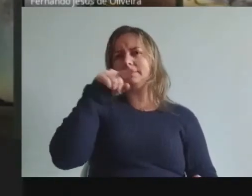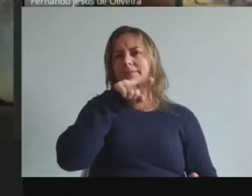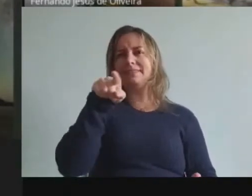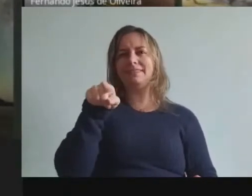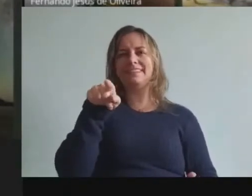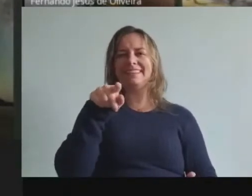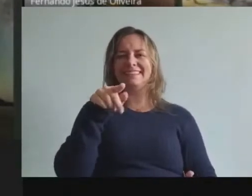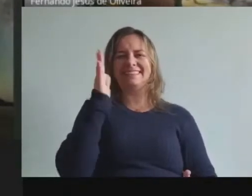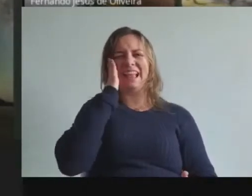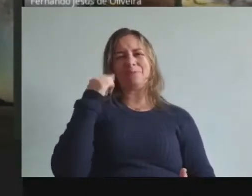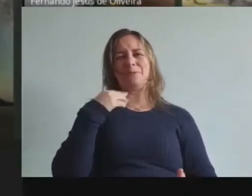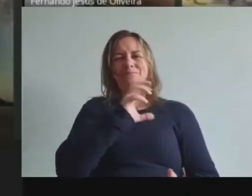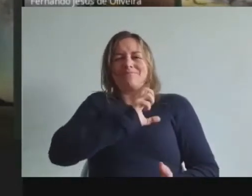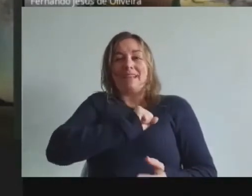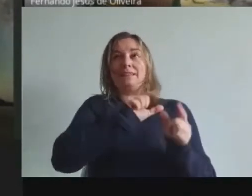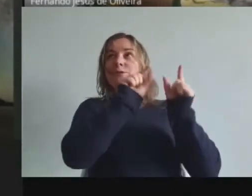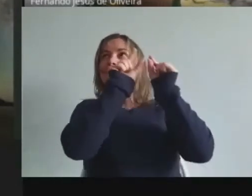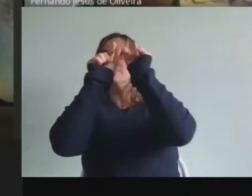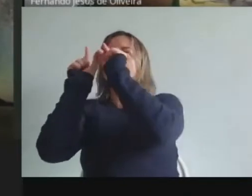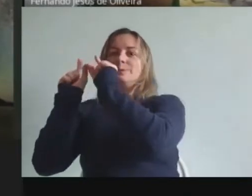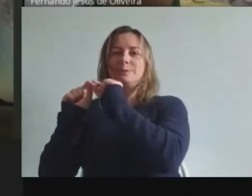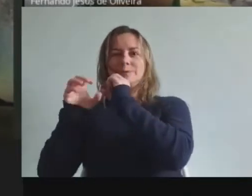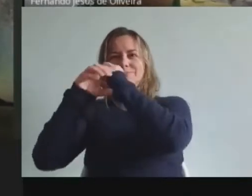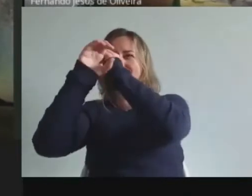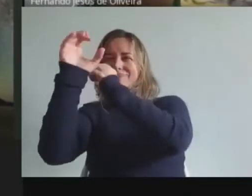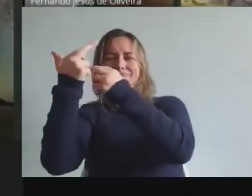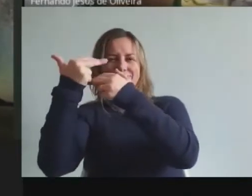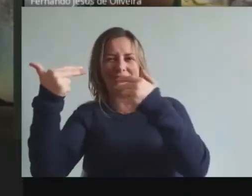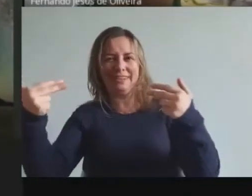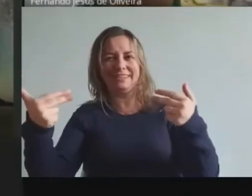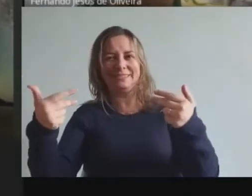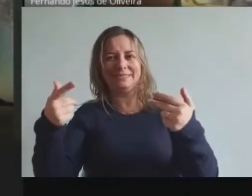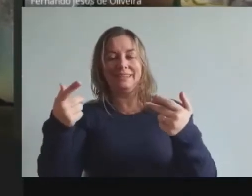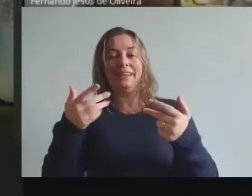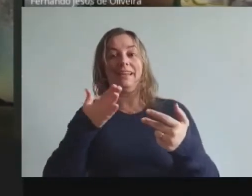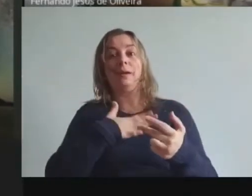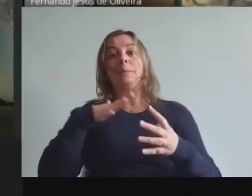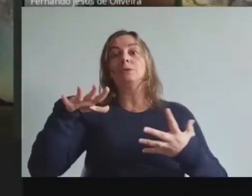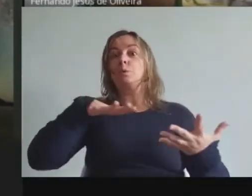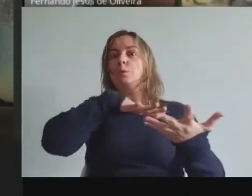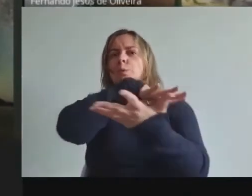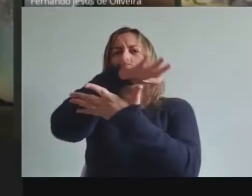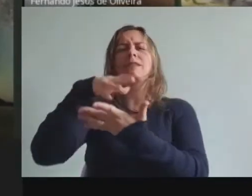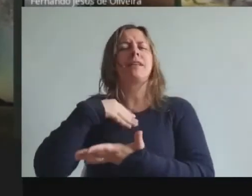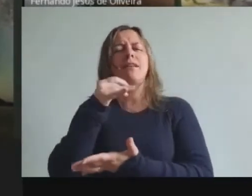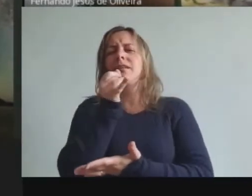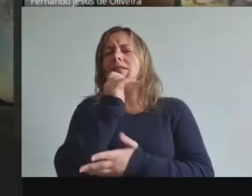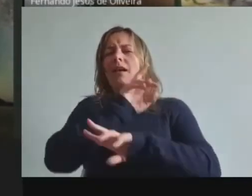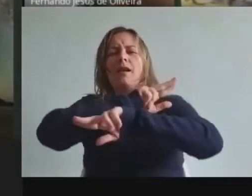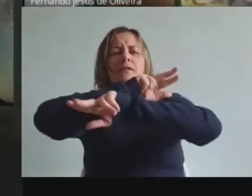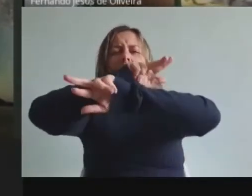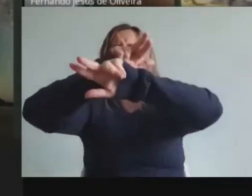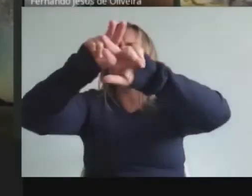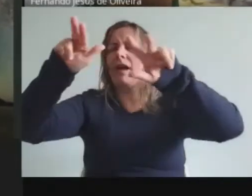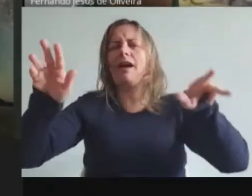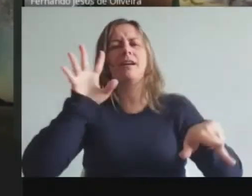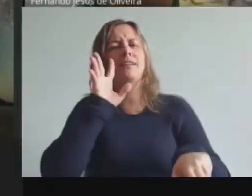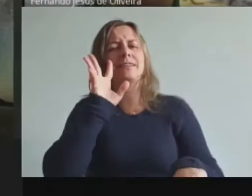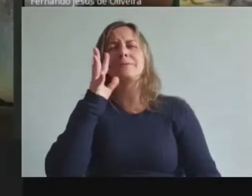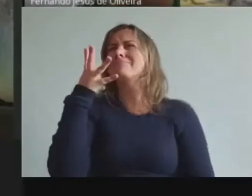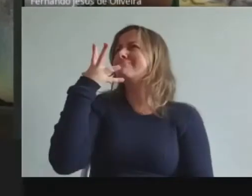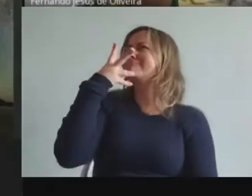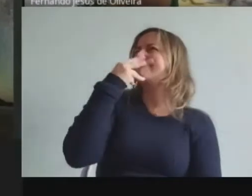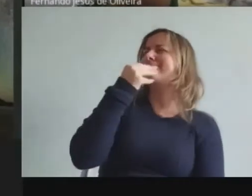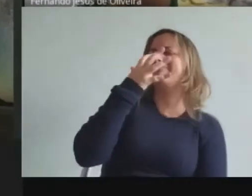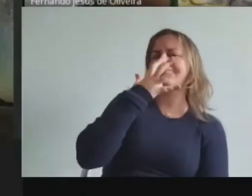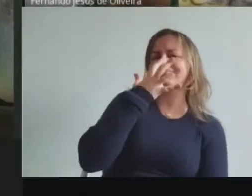vocês já viram que eu sou apaixonado com astronomia, né, gente? Tem astronomia em tudo aqui. Mas o universo tem muitos exemplos legais para a gente e é muito